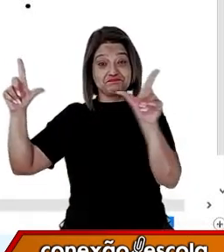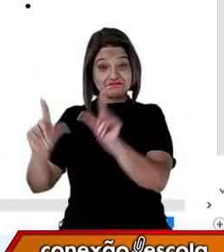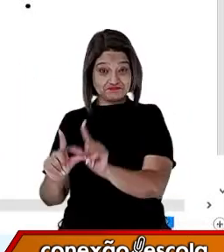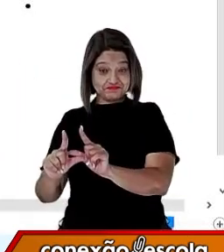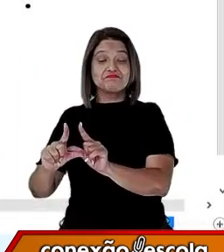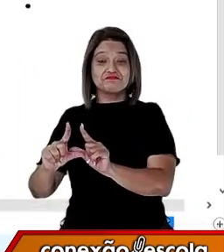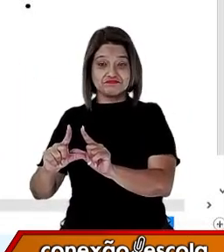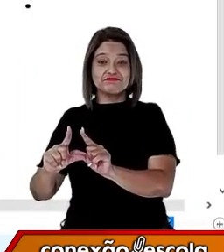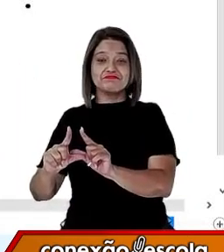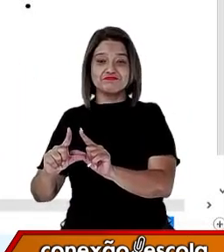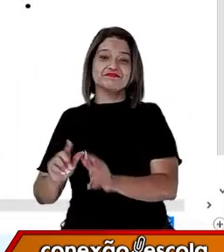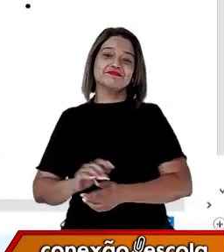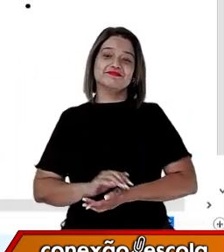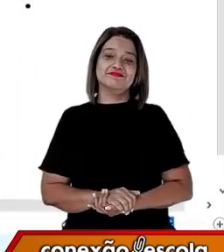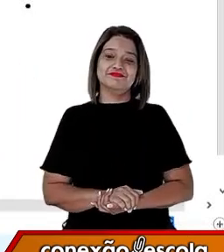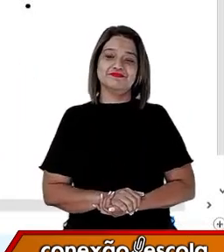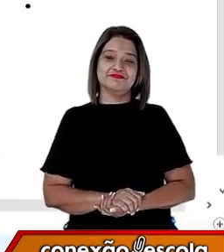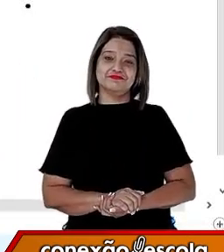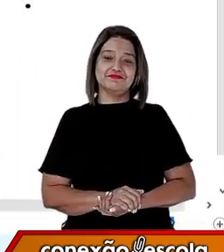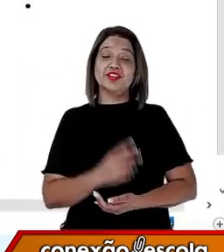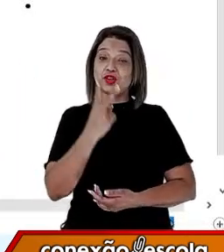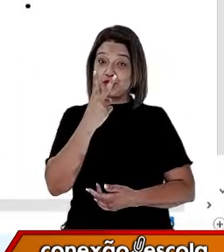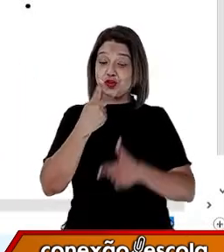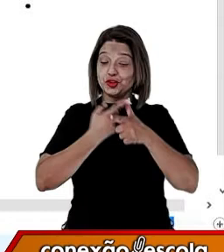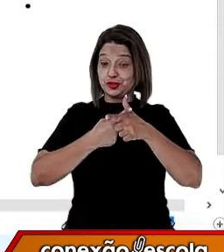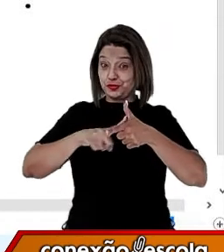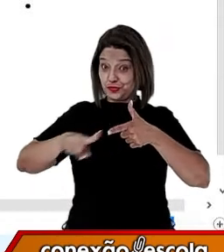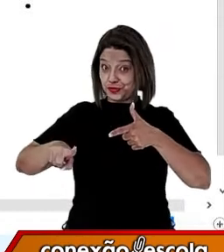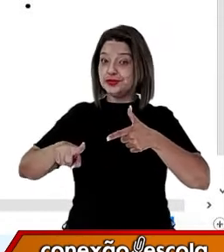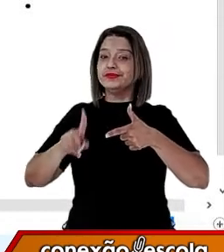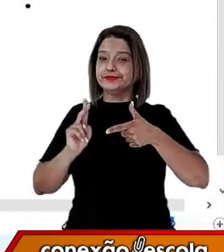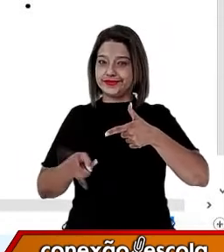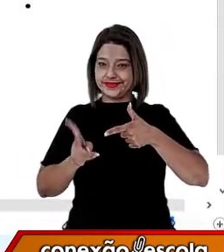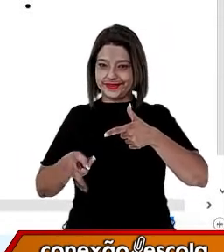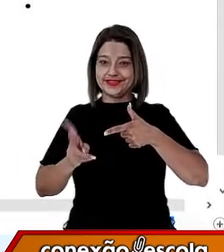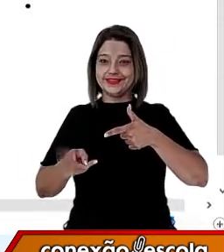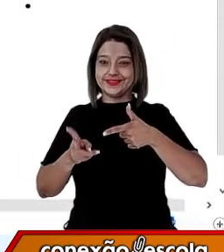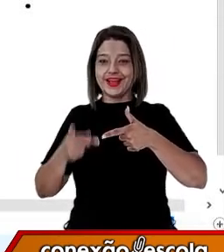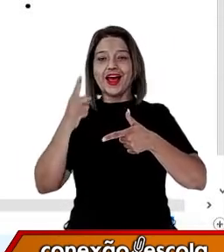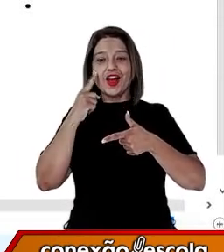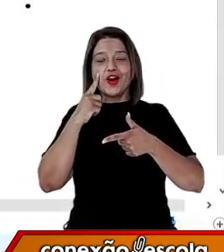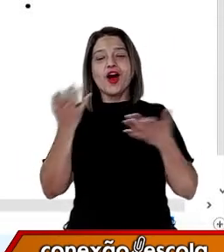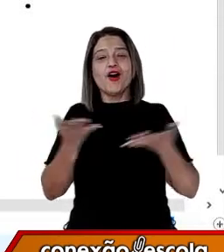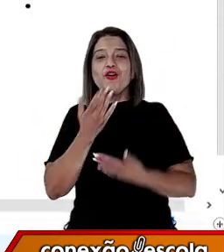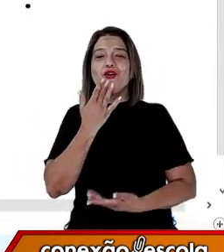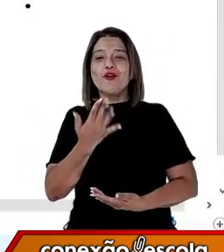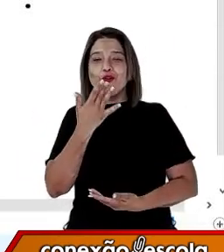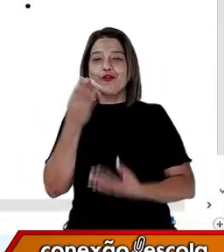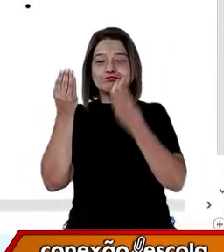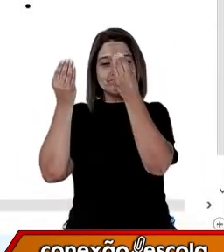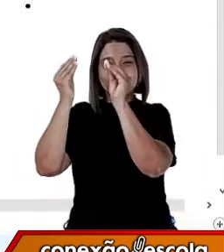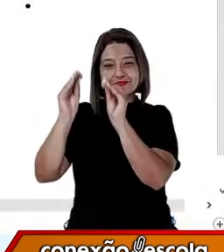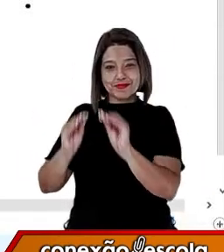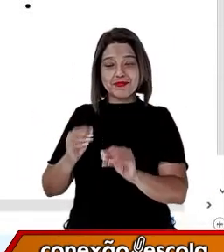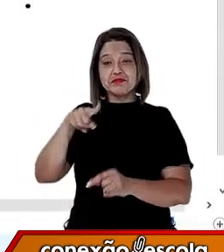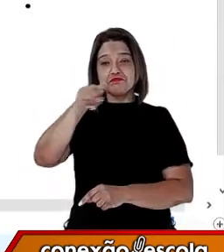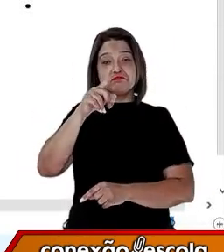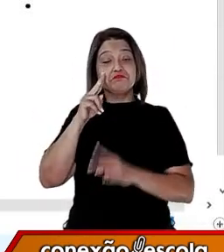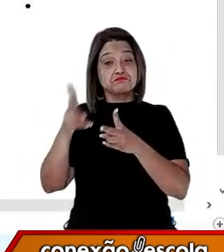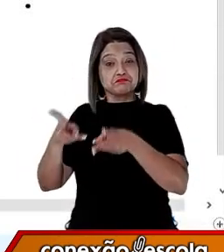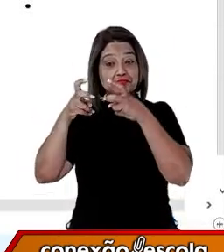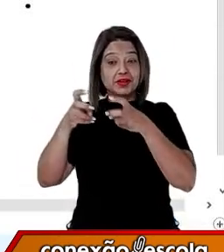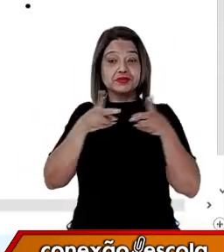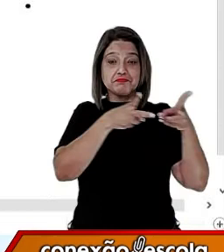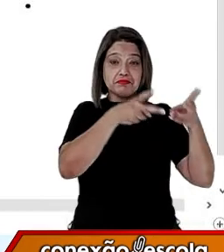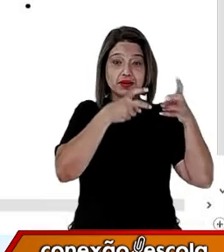reduzida 2 vezes. Então, colorindo aí para vocês perceberem como era a figura original e como